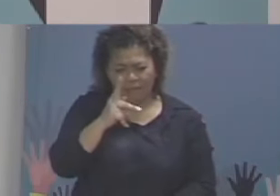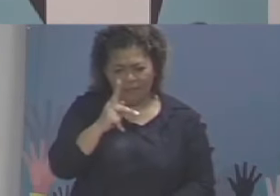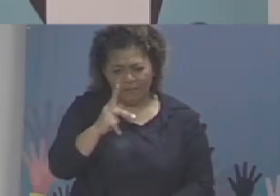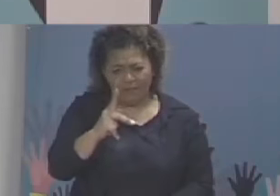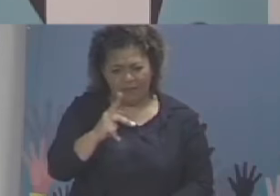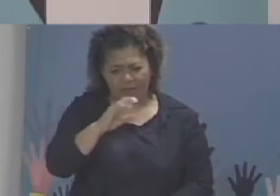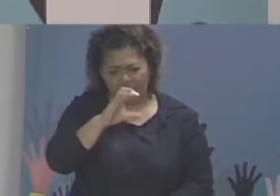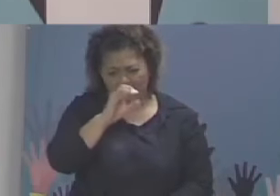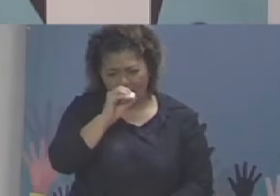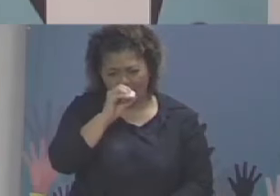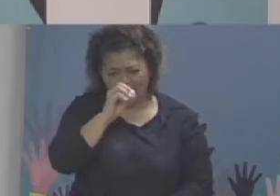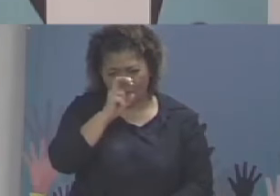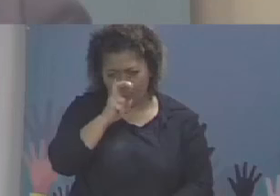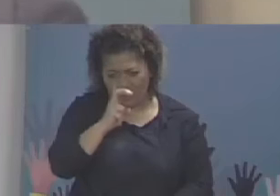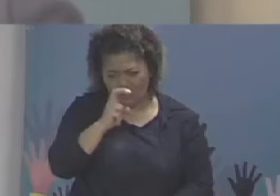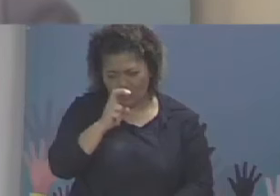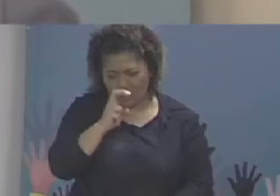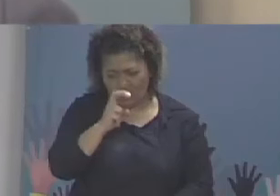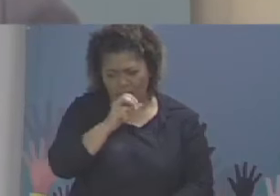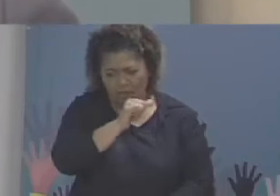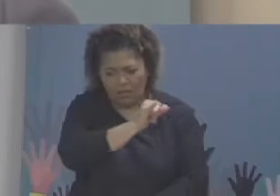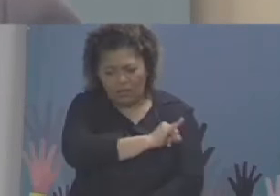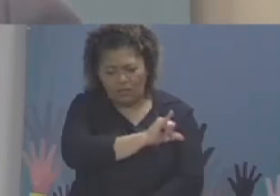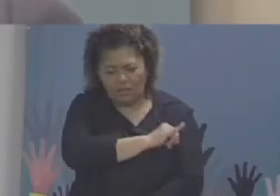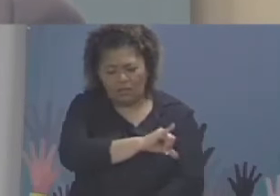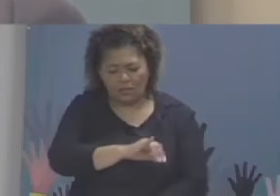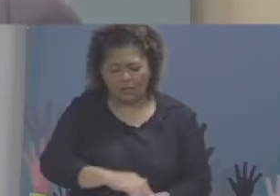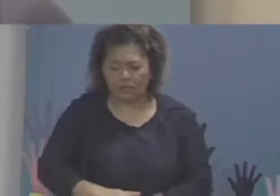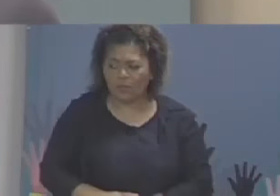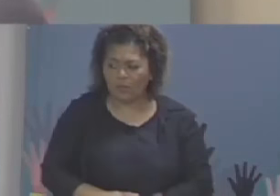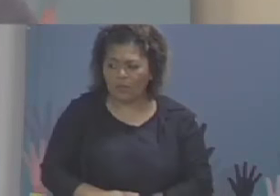43.721 é o seu CRP. 1 minuto e